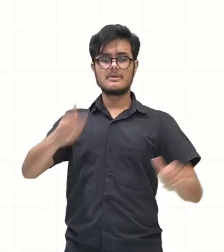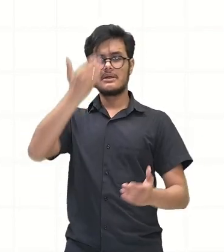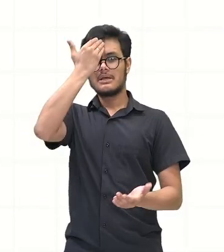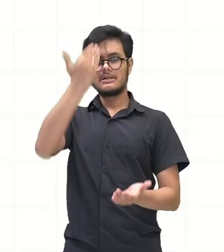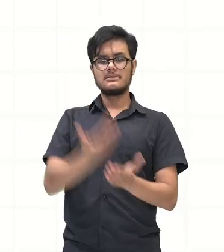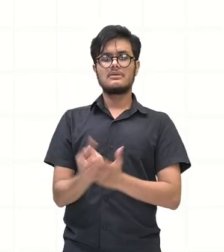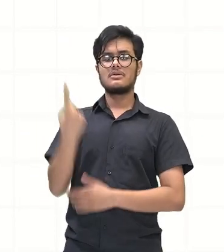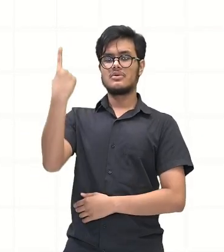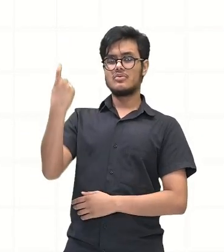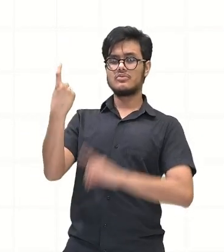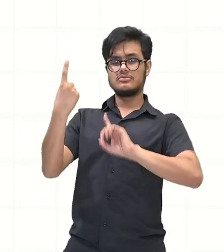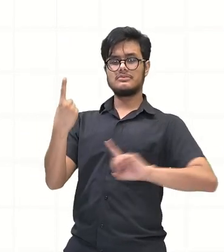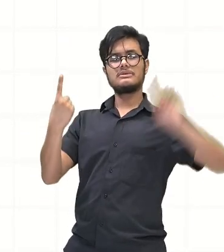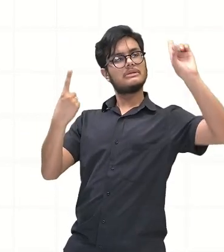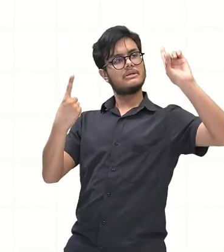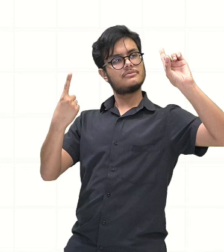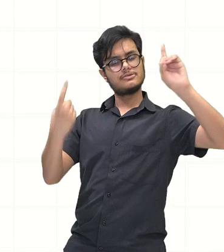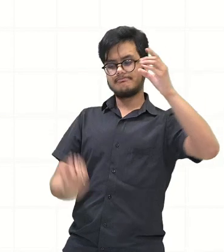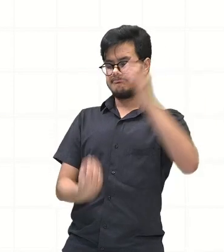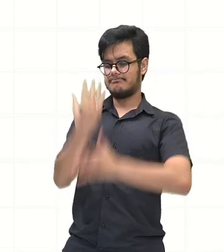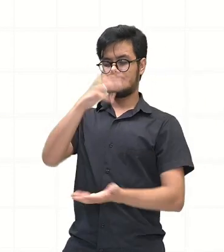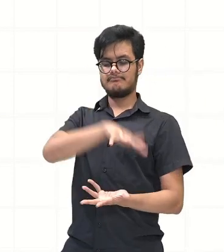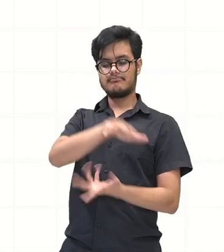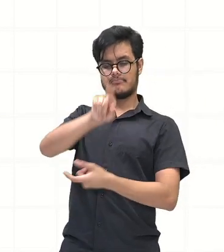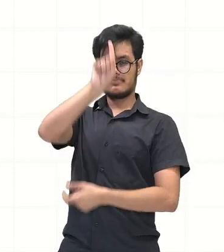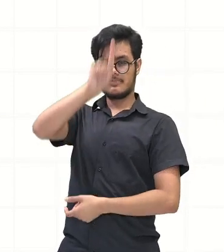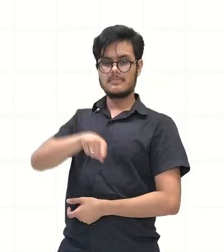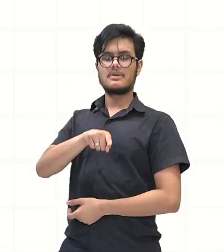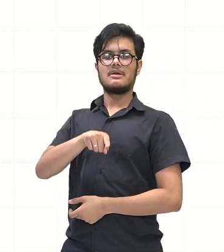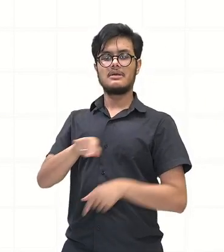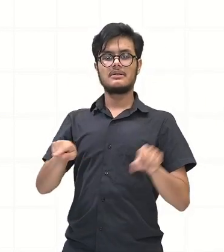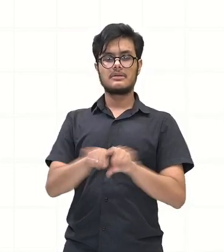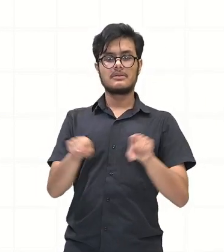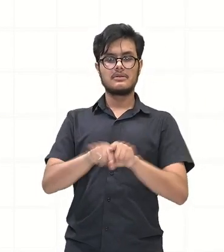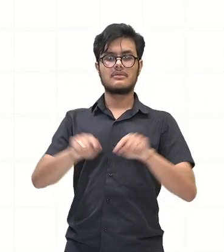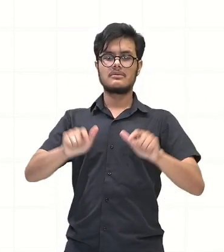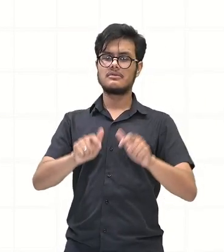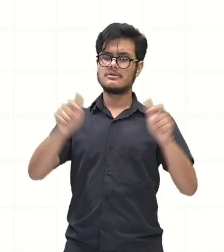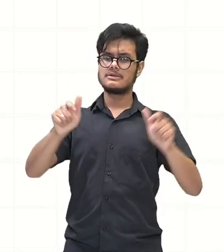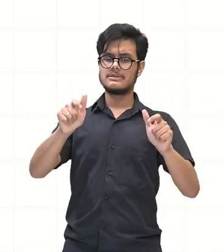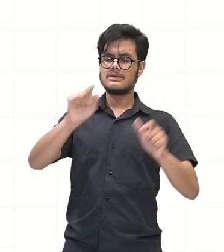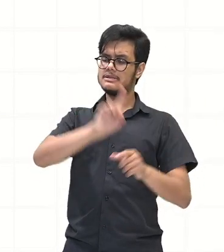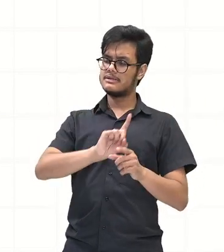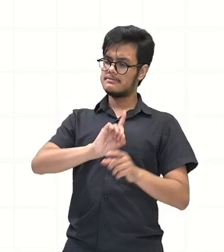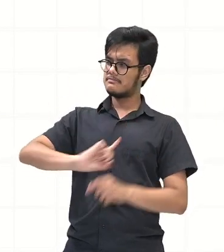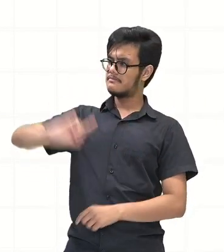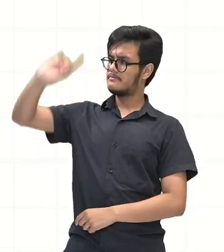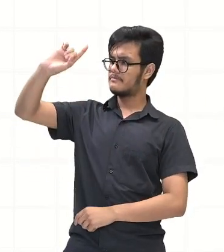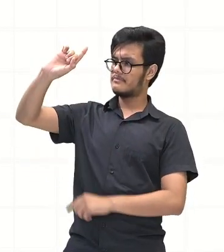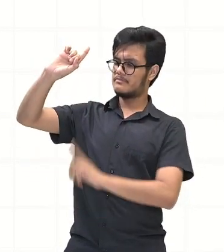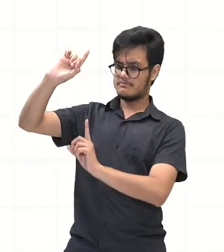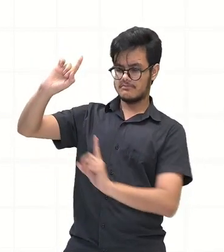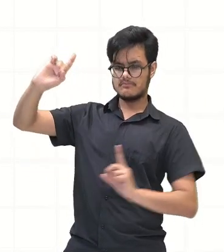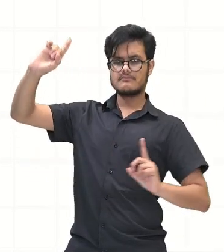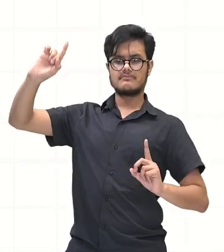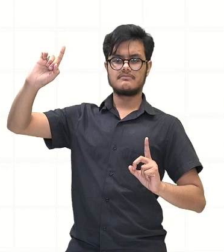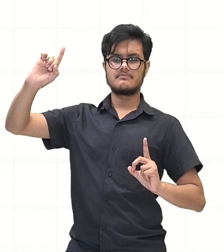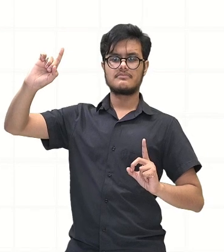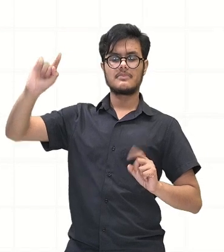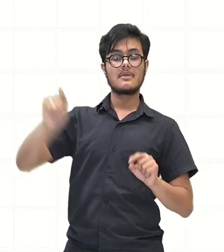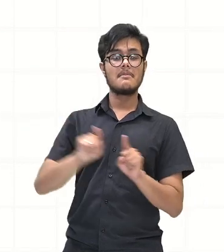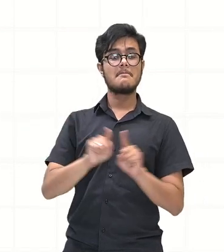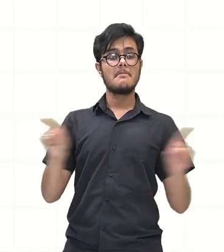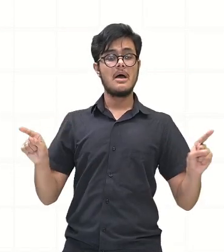africanos acreditavam em um Deus único, que era criador, maior e distante do homem. Mas também